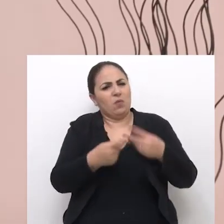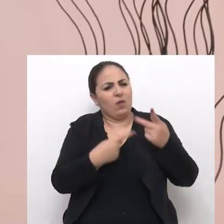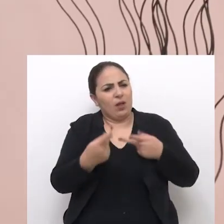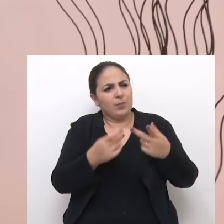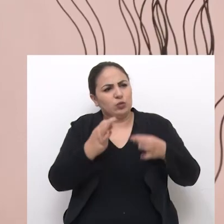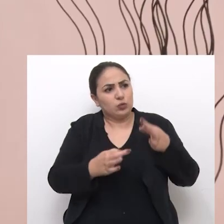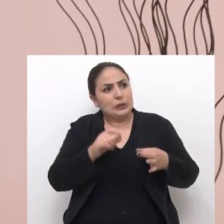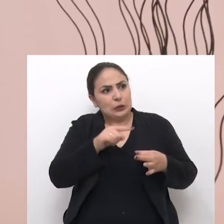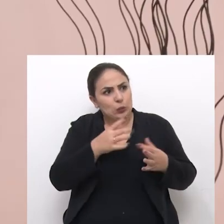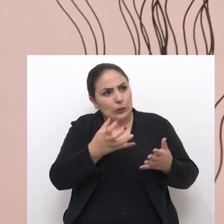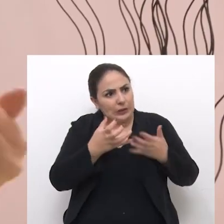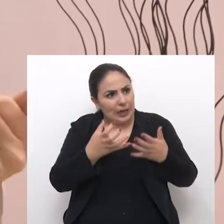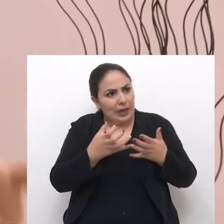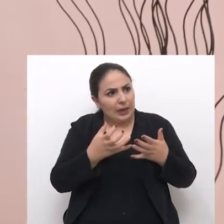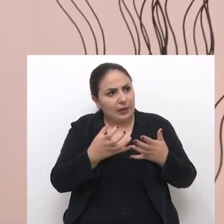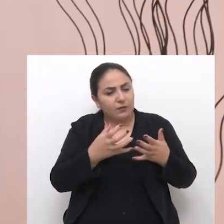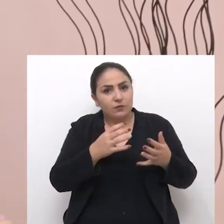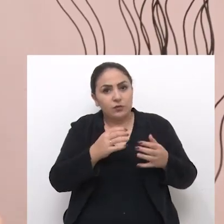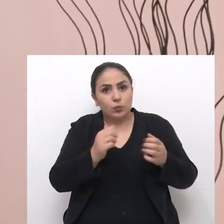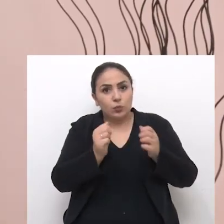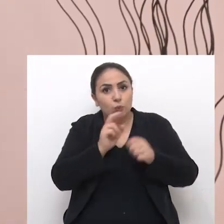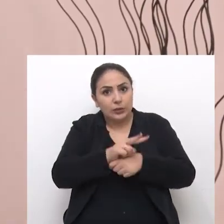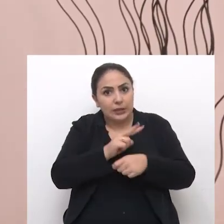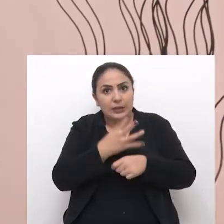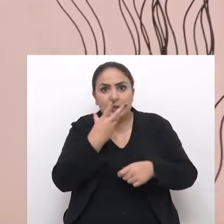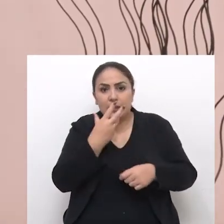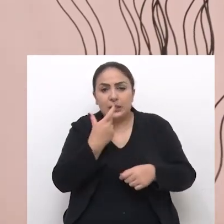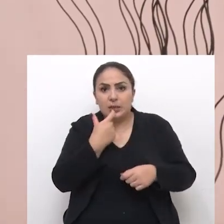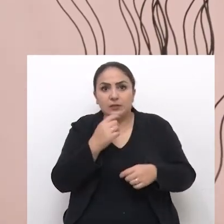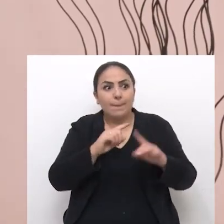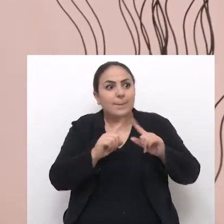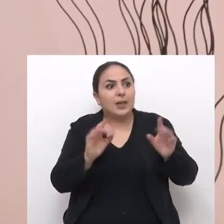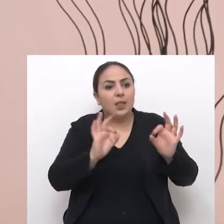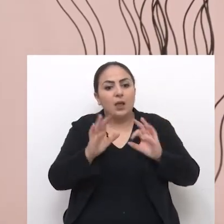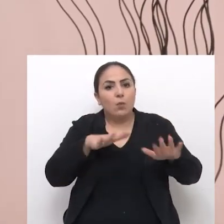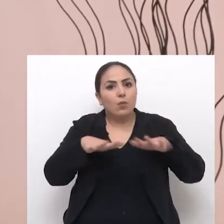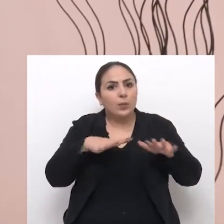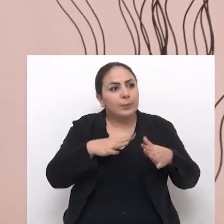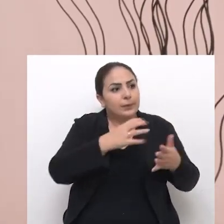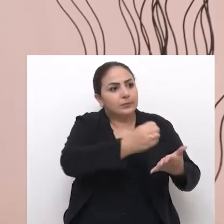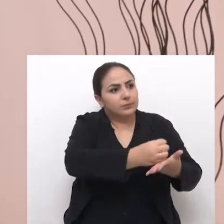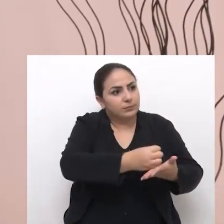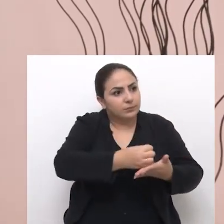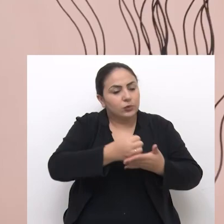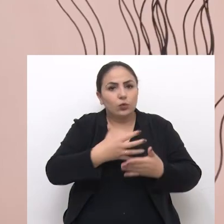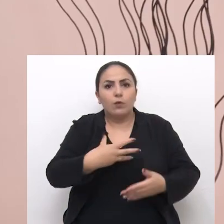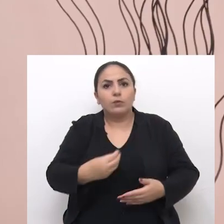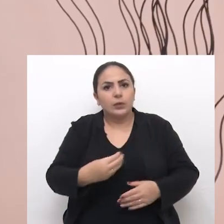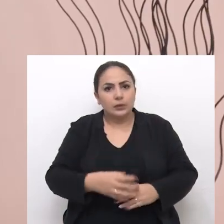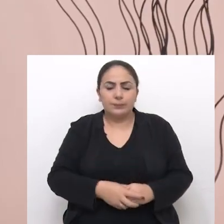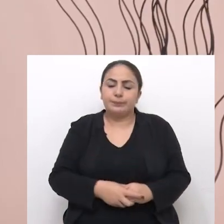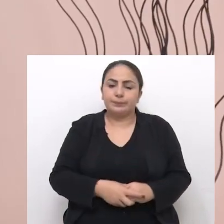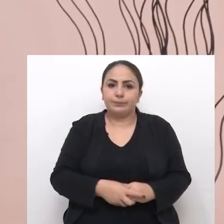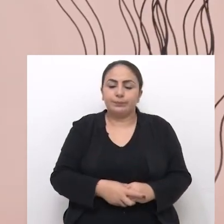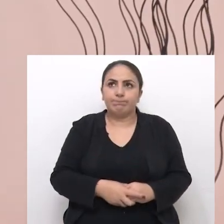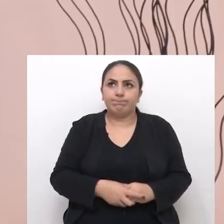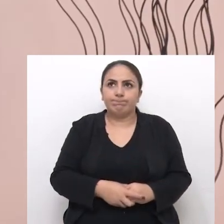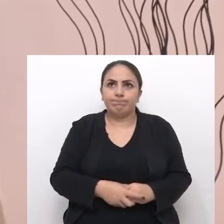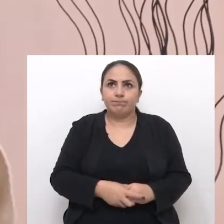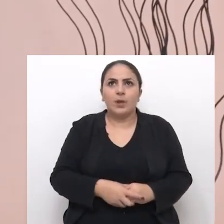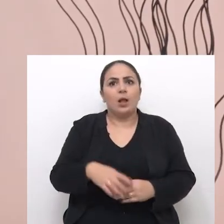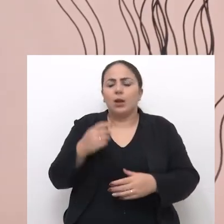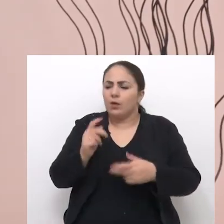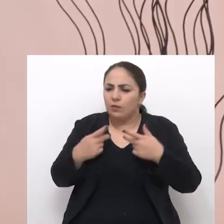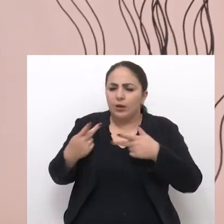falar para o juiz que você quer a guarda só para você, sendo que você não fez nenhum movimento para buscar a sua filha? E